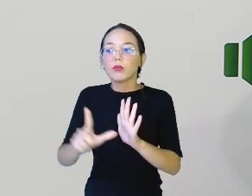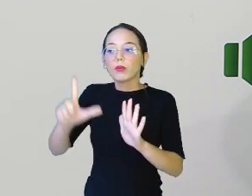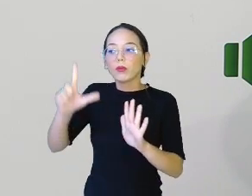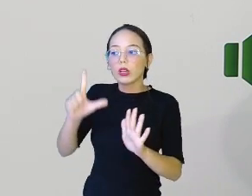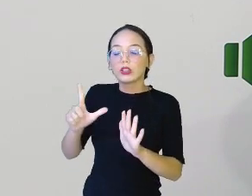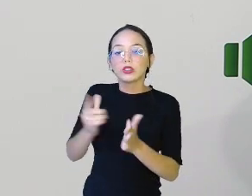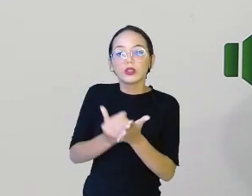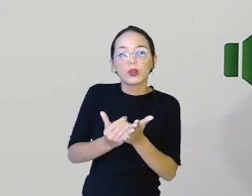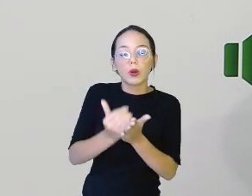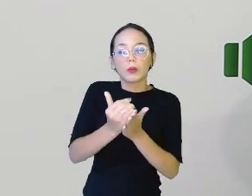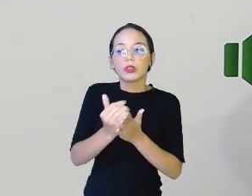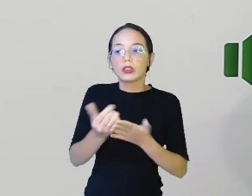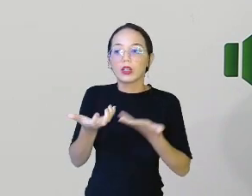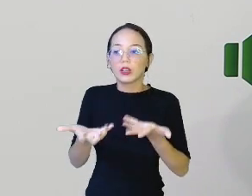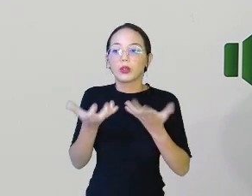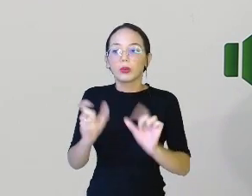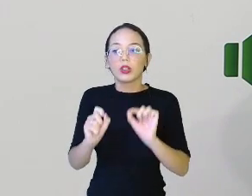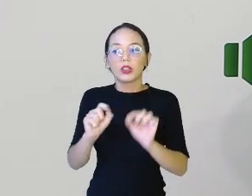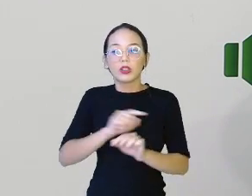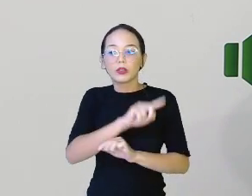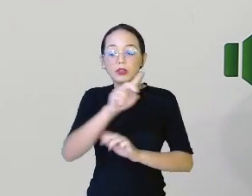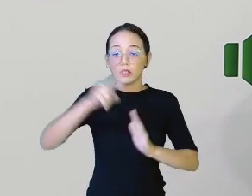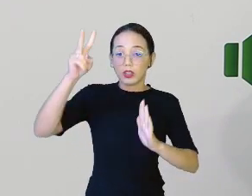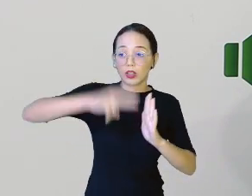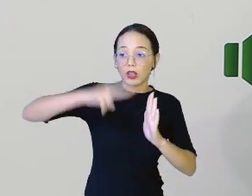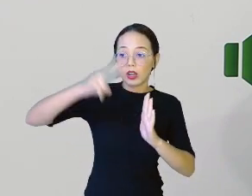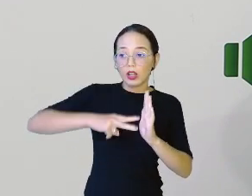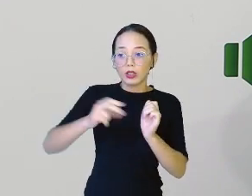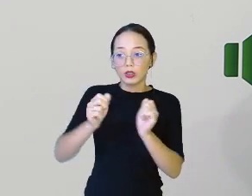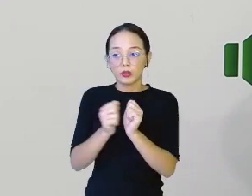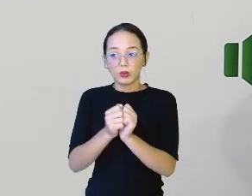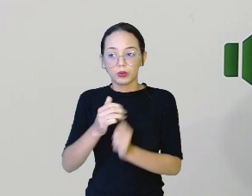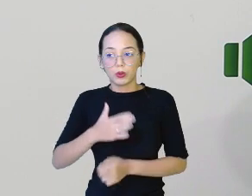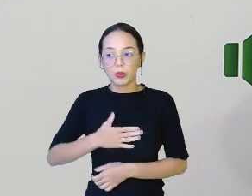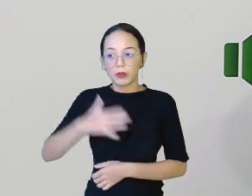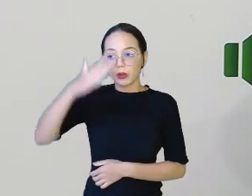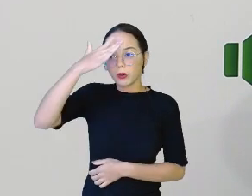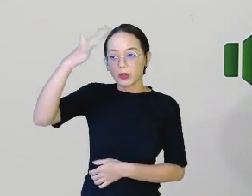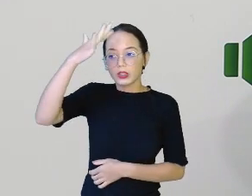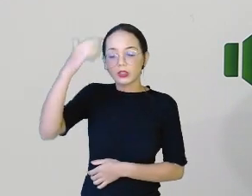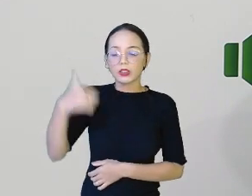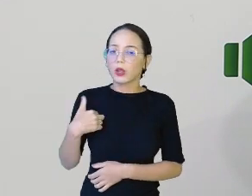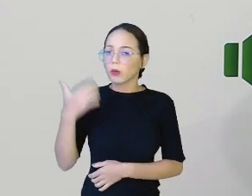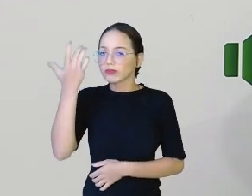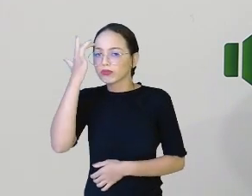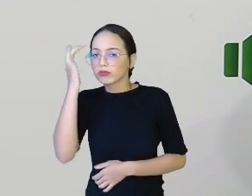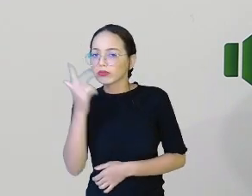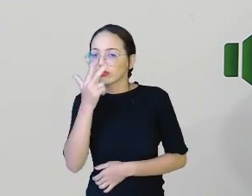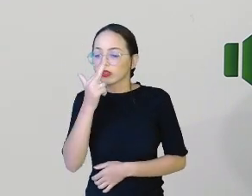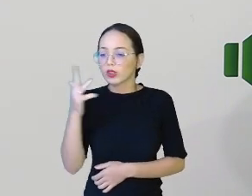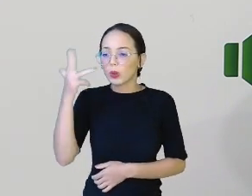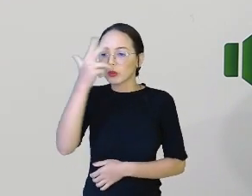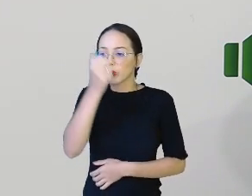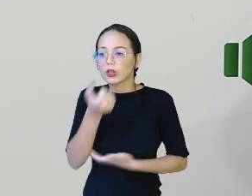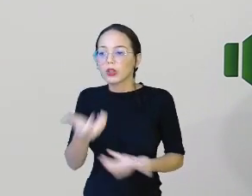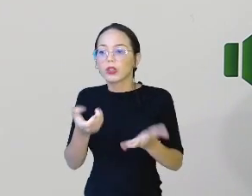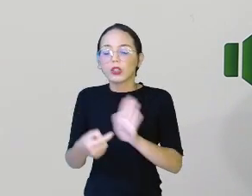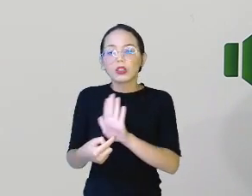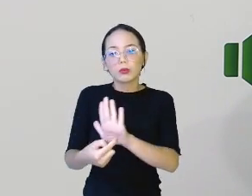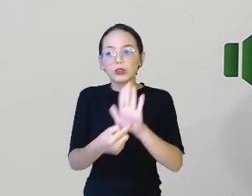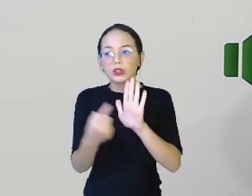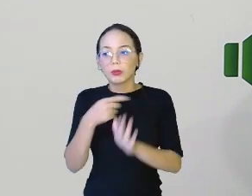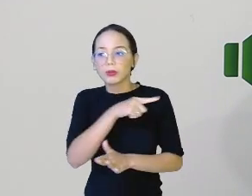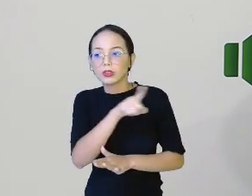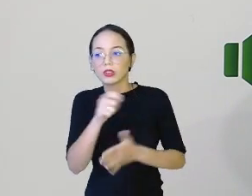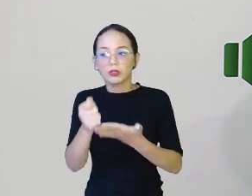o conteúdo, eu gostaria que você lesse comigo esse pensamento. Eu achei muito bonito e quis trazer para vocês hoje na aula. Você